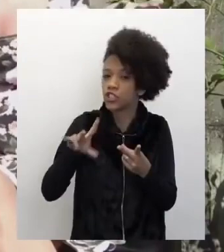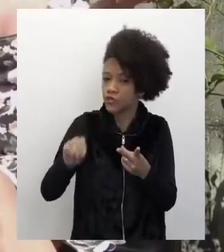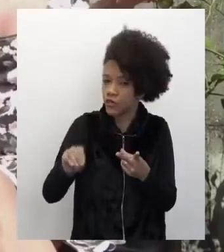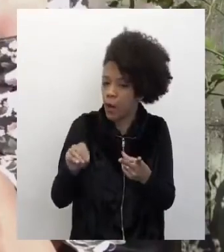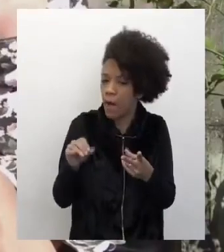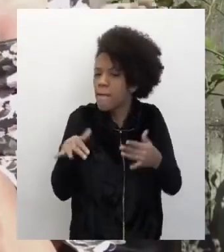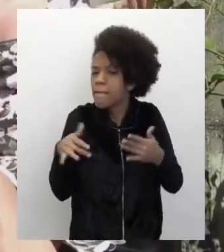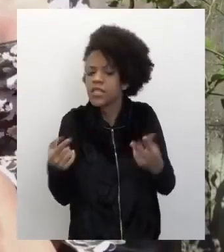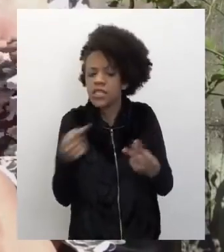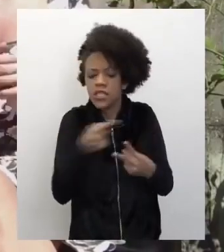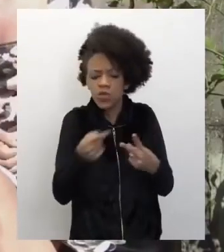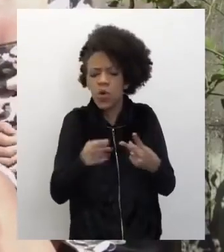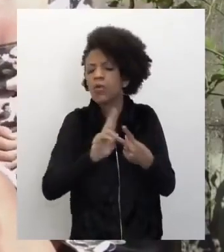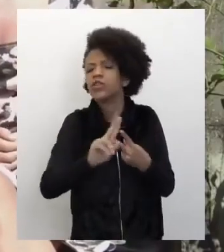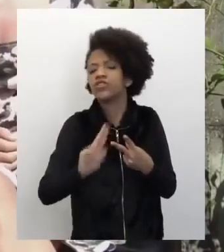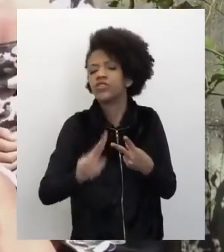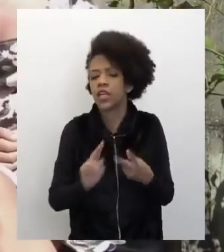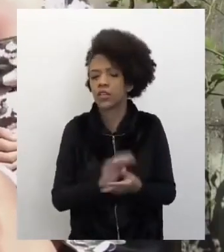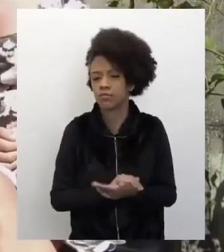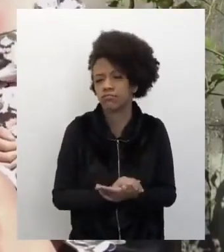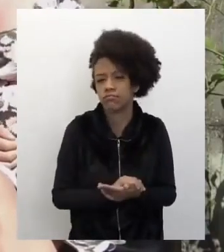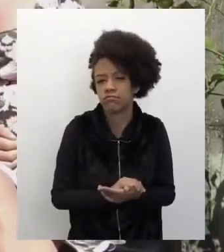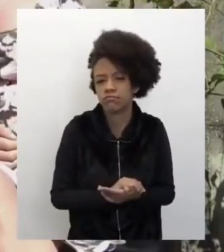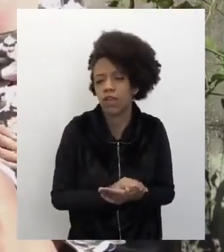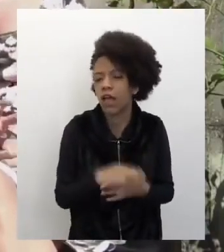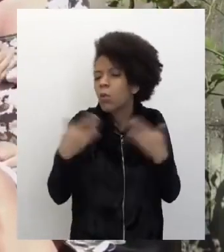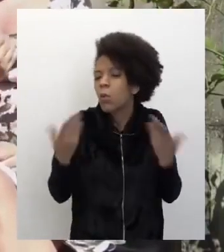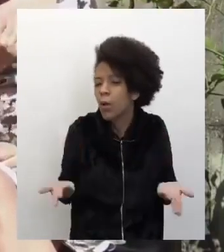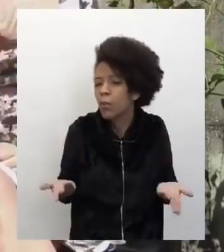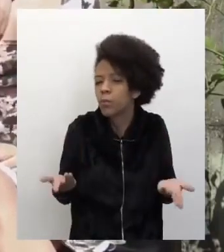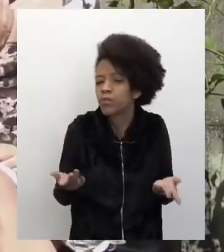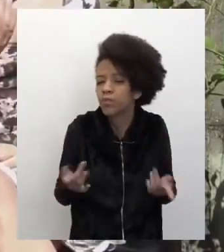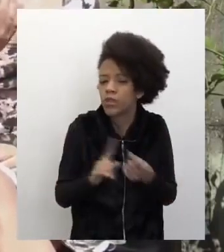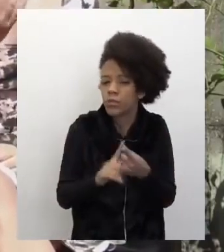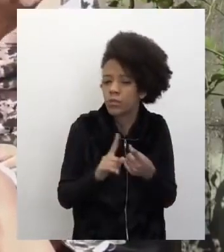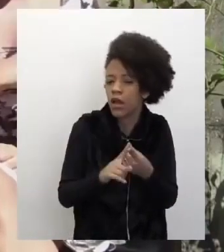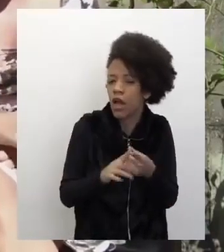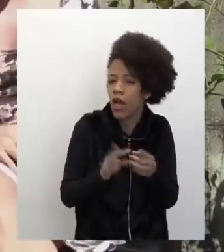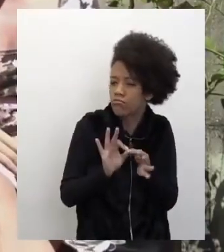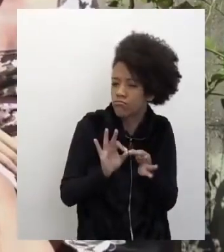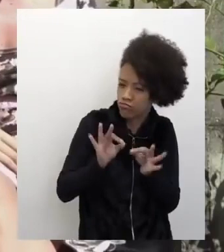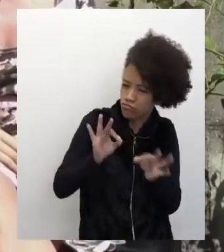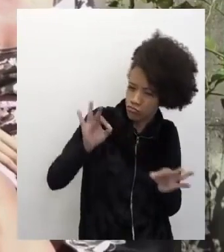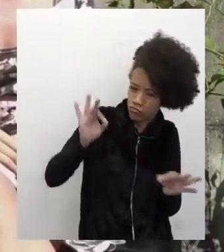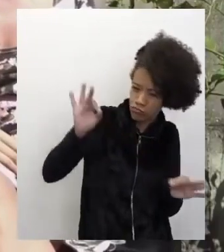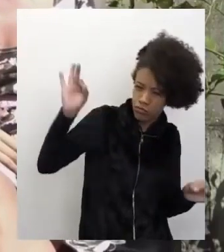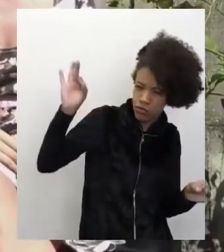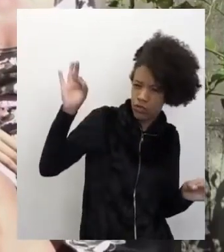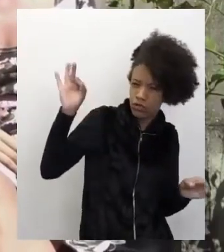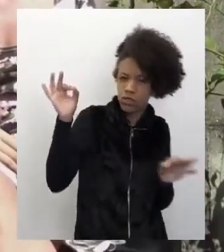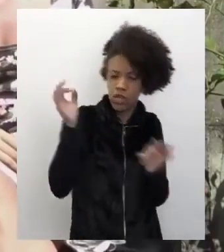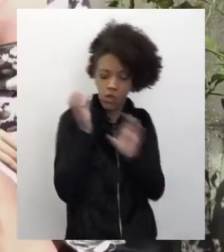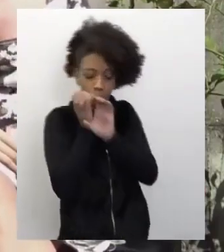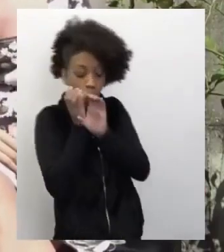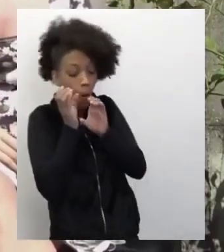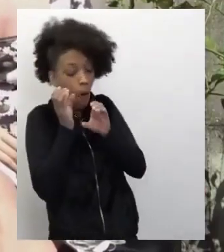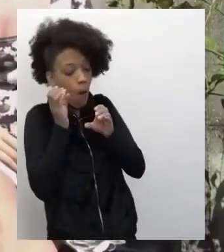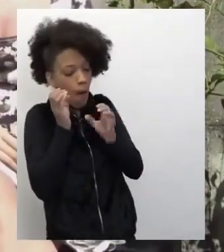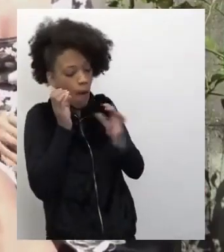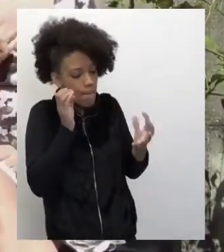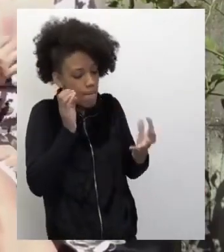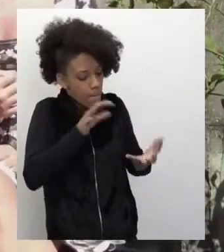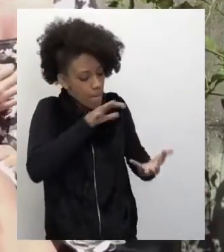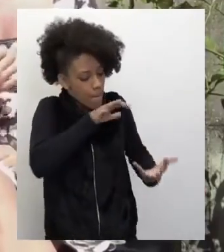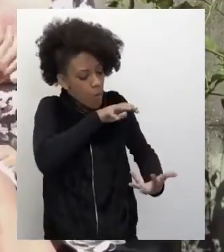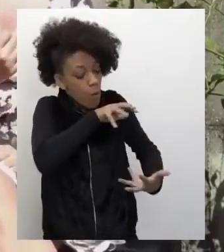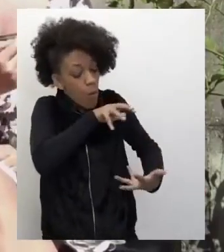será a diferença entre eles? Será que é a distância que eles estão do planeta Terra? Será que é